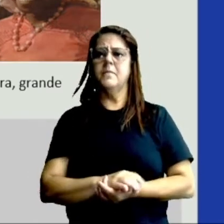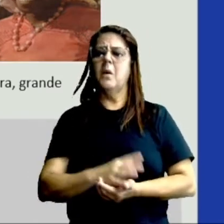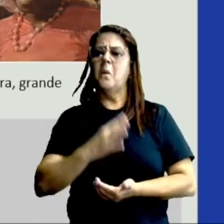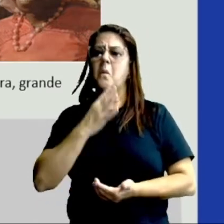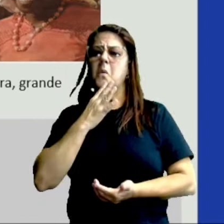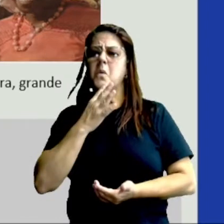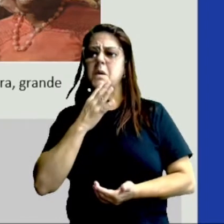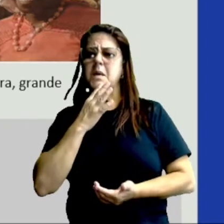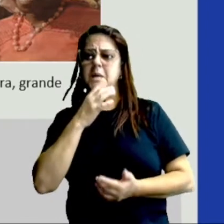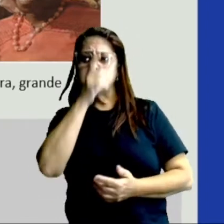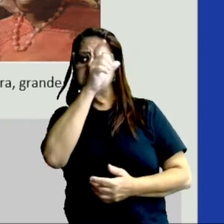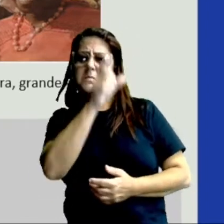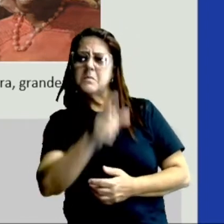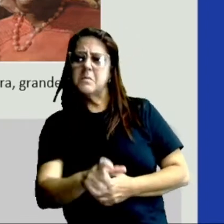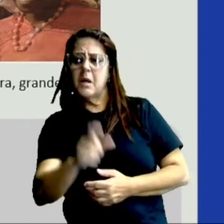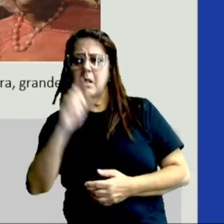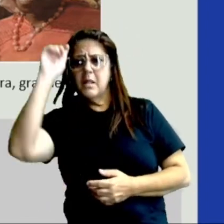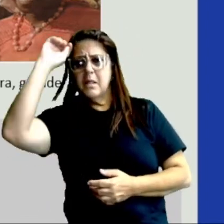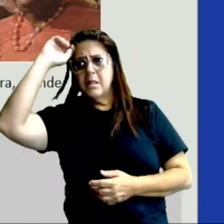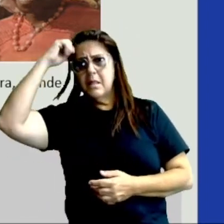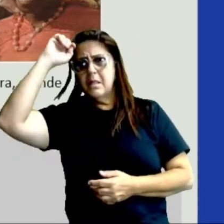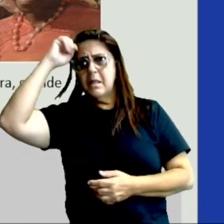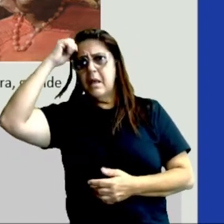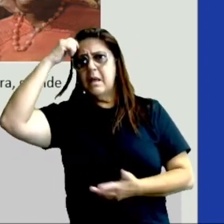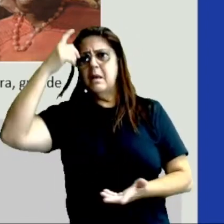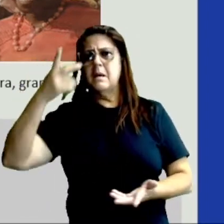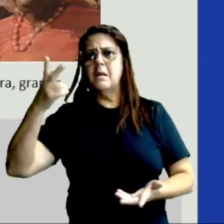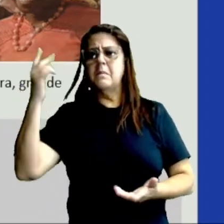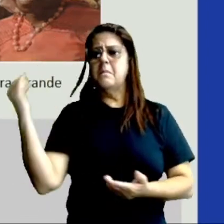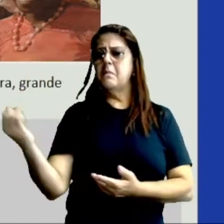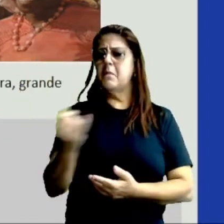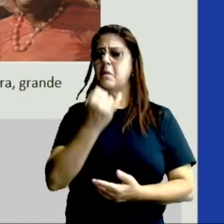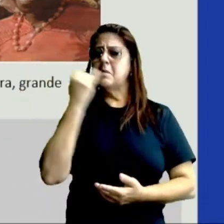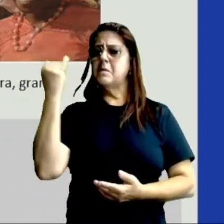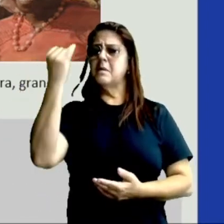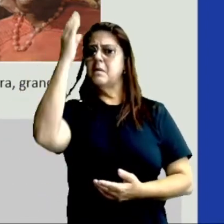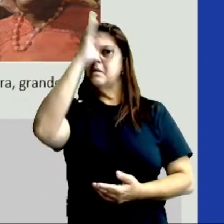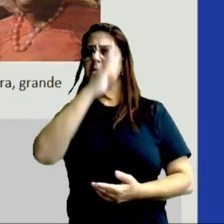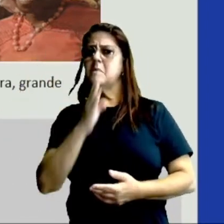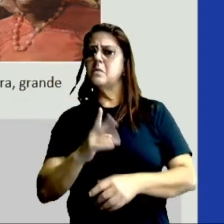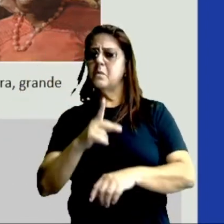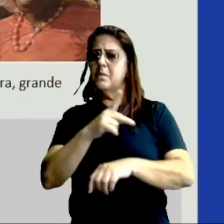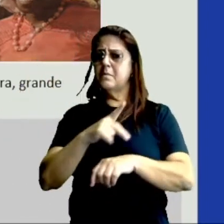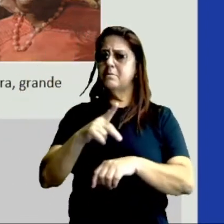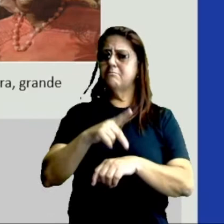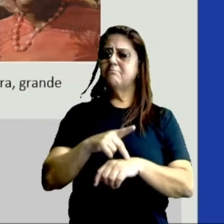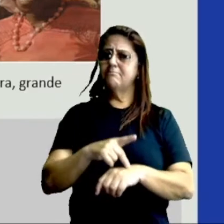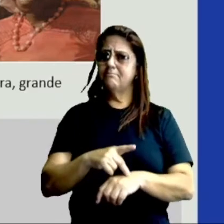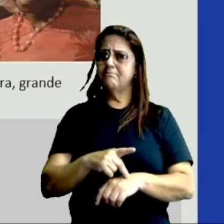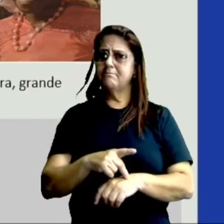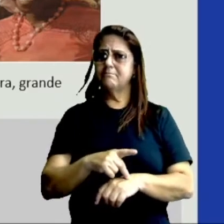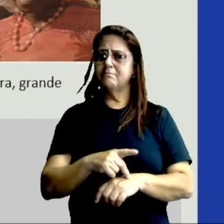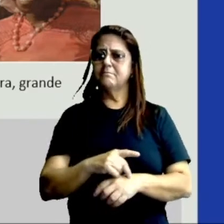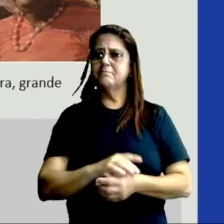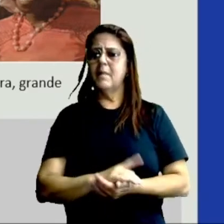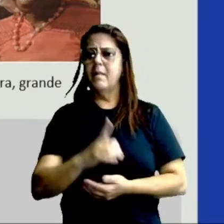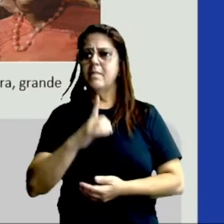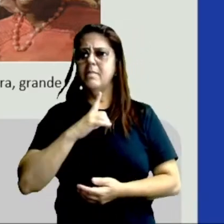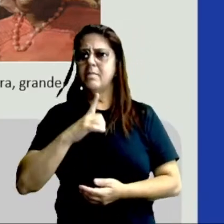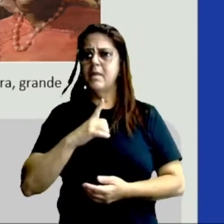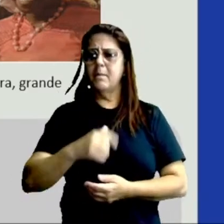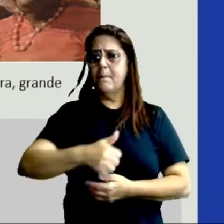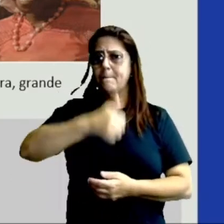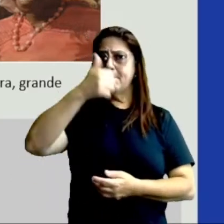conhece as personalidades negras que são foram muito importantes para a história do nosso país Então a gente tem a